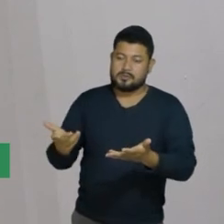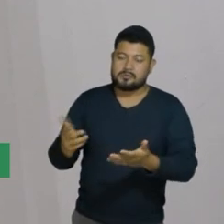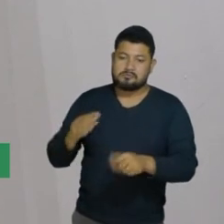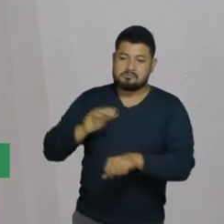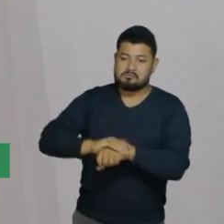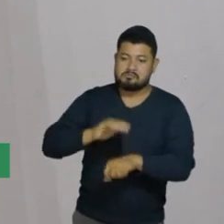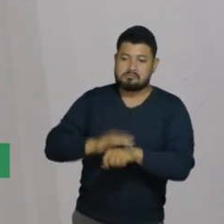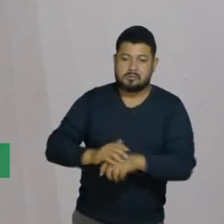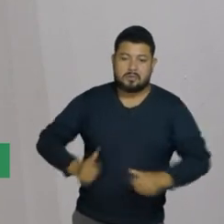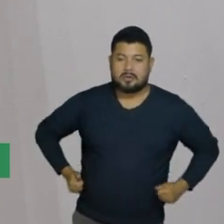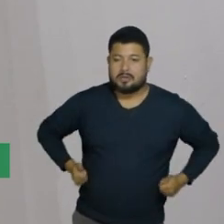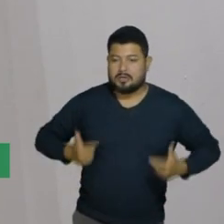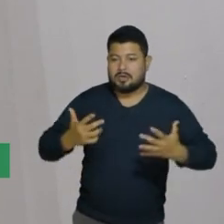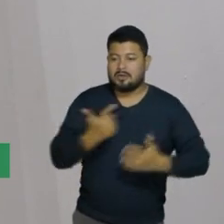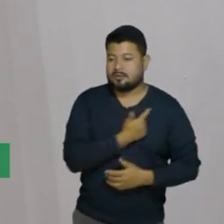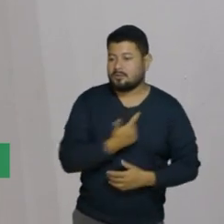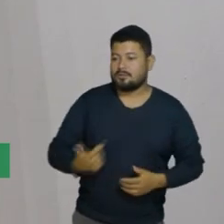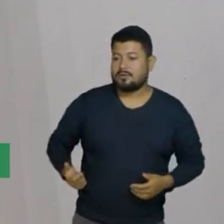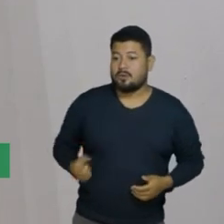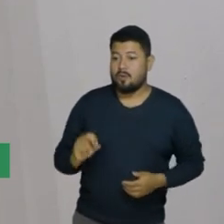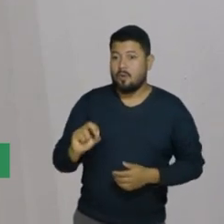bem,